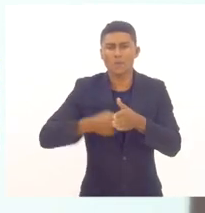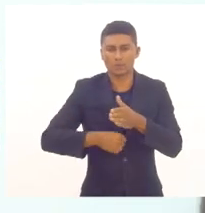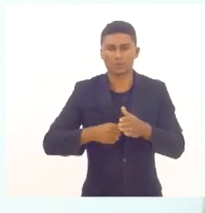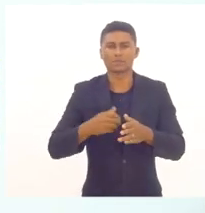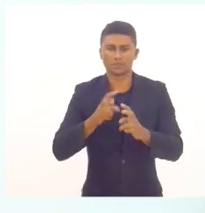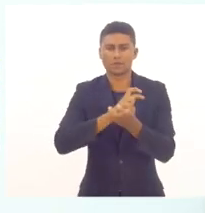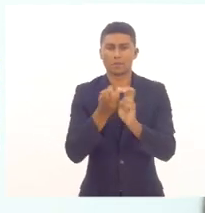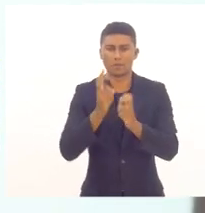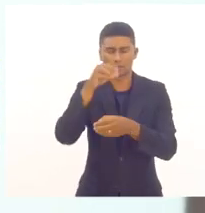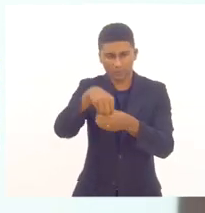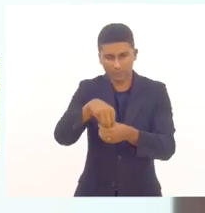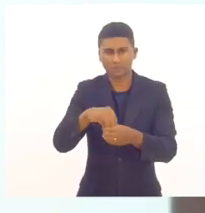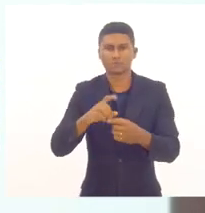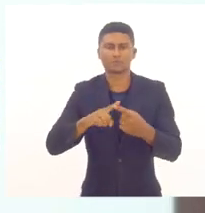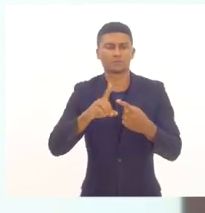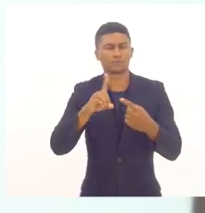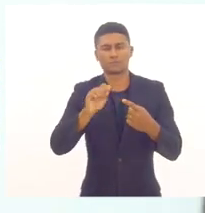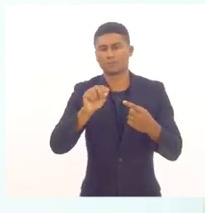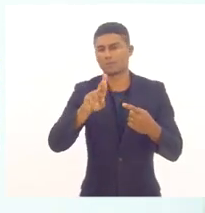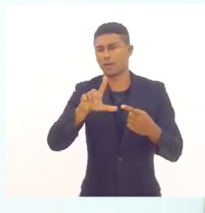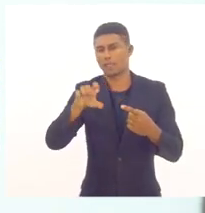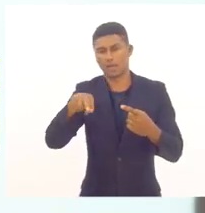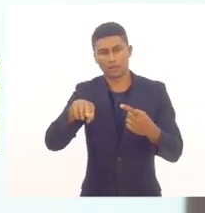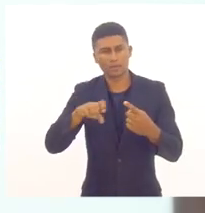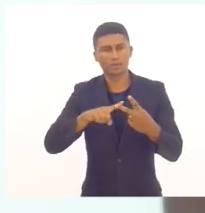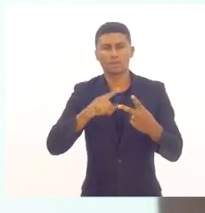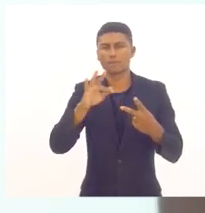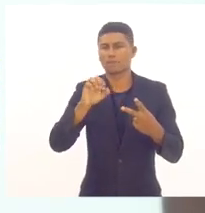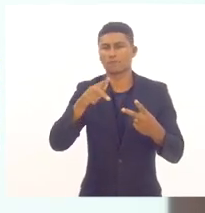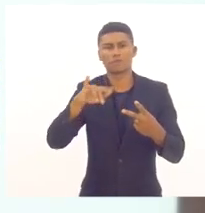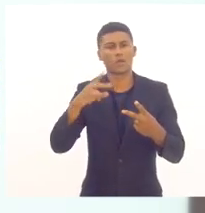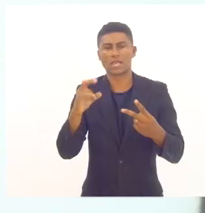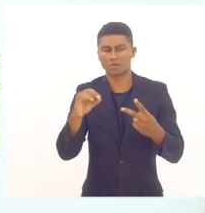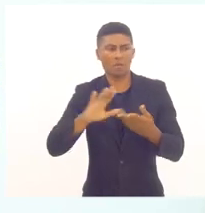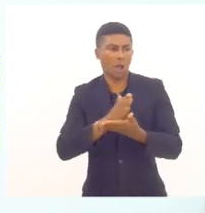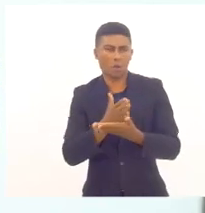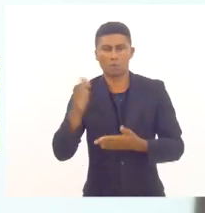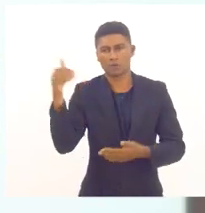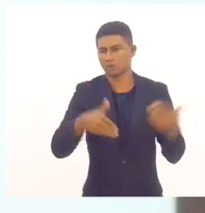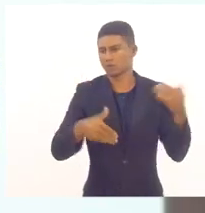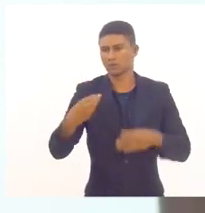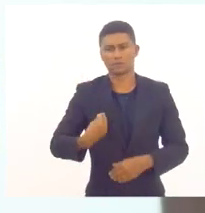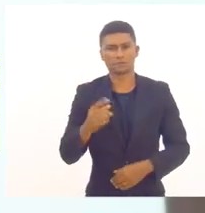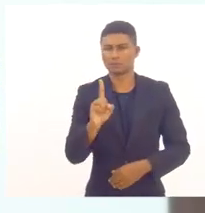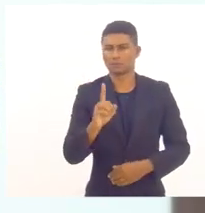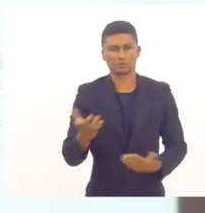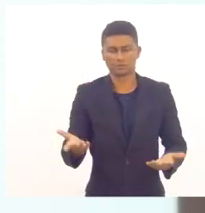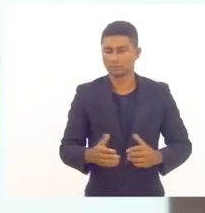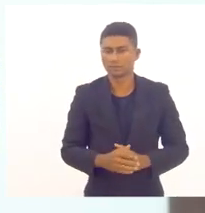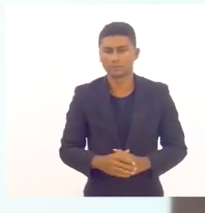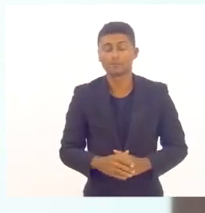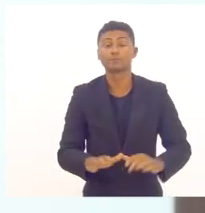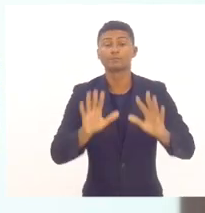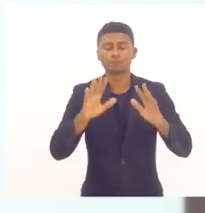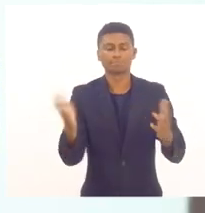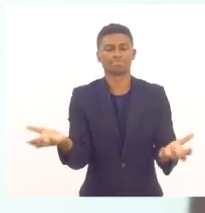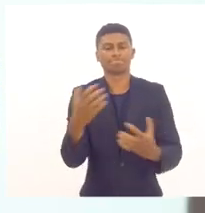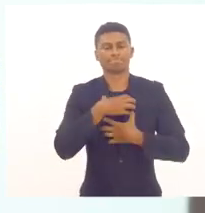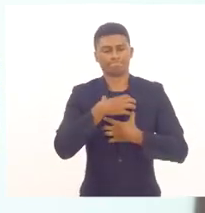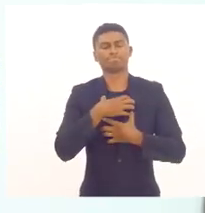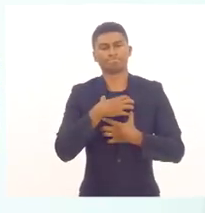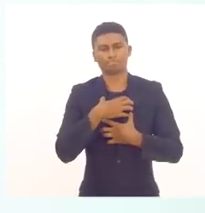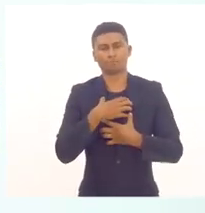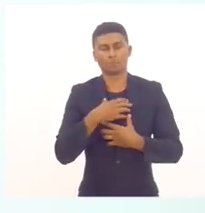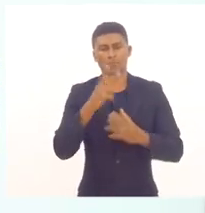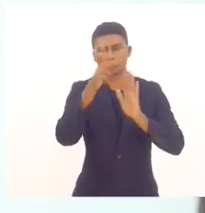mestra Foguinho e tantas outras que não estão aqui. Bom, eu me sinto completamente envolvida